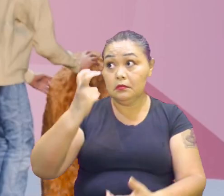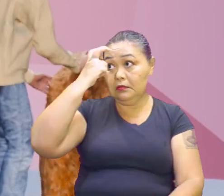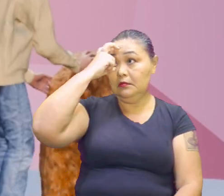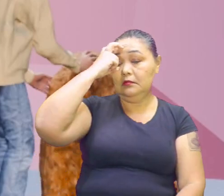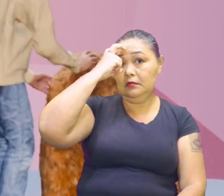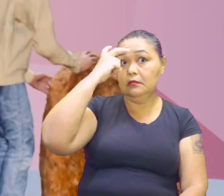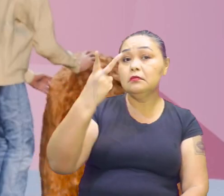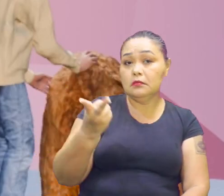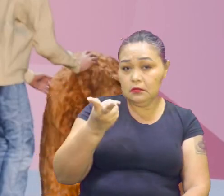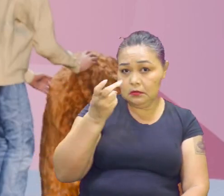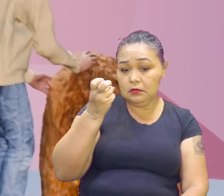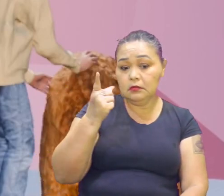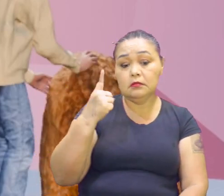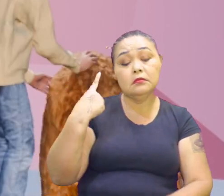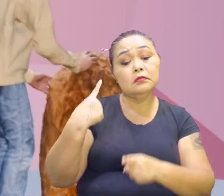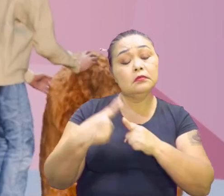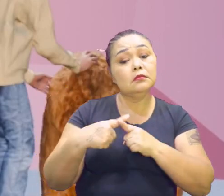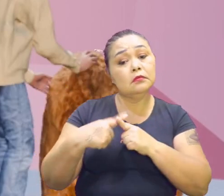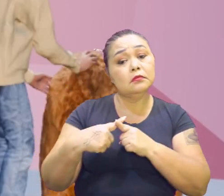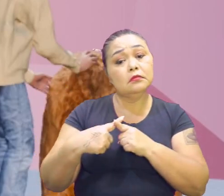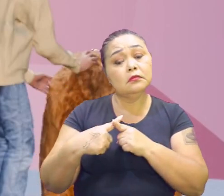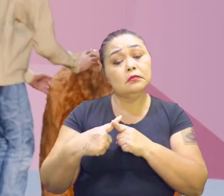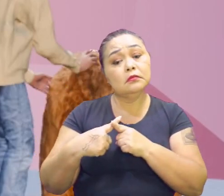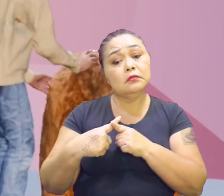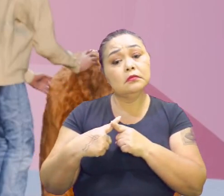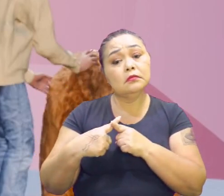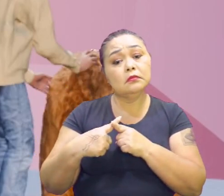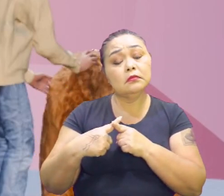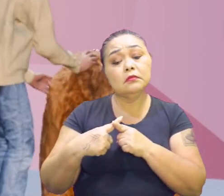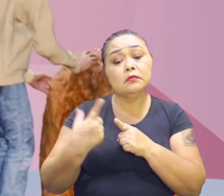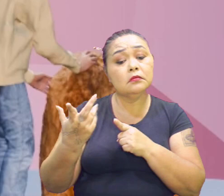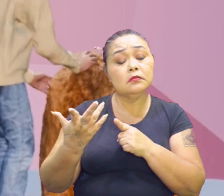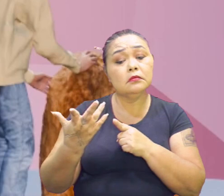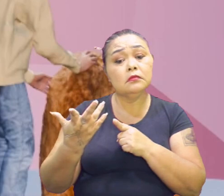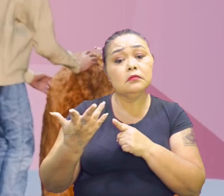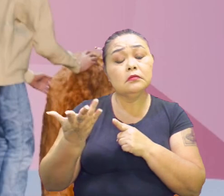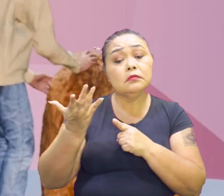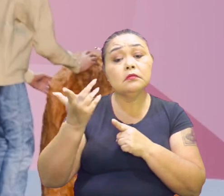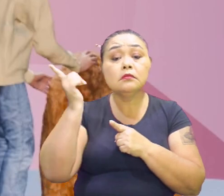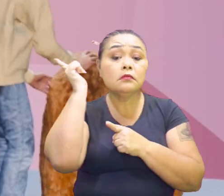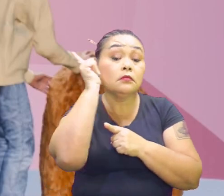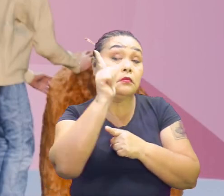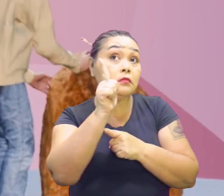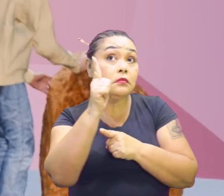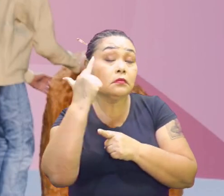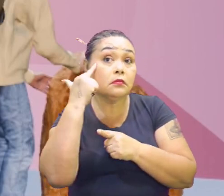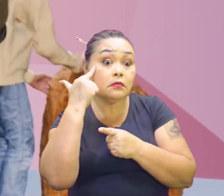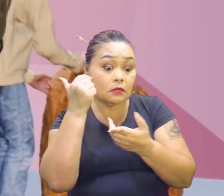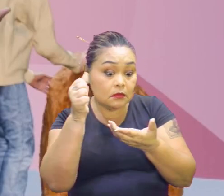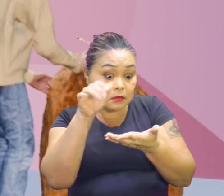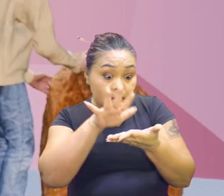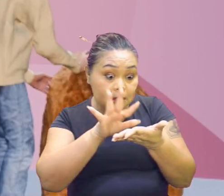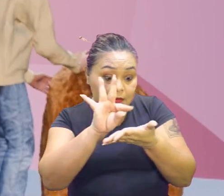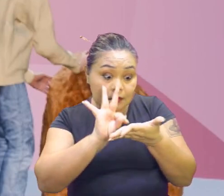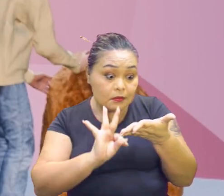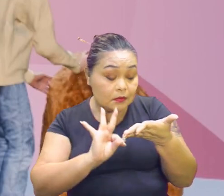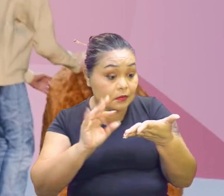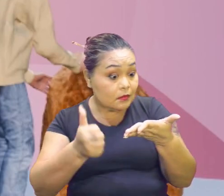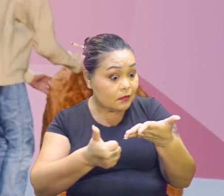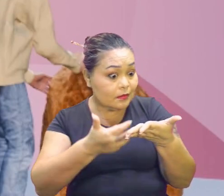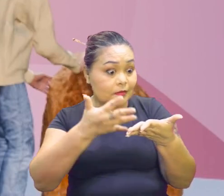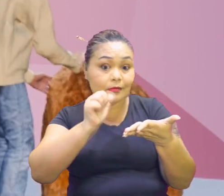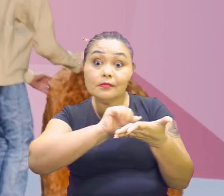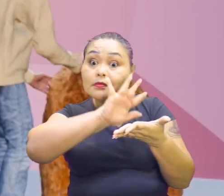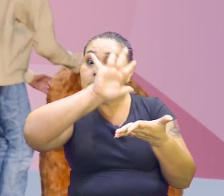cultura. Perceberam? Porque aí, gente, não tem para onde correr. Eu só consigo abrilhantar o meu texto de